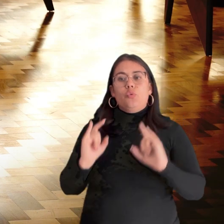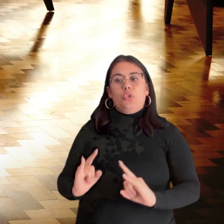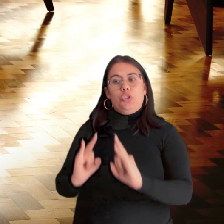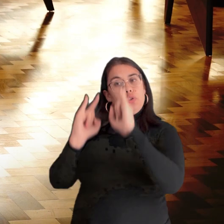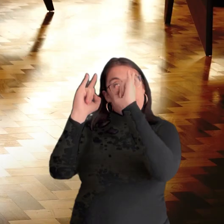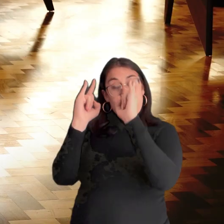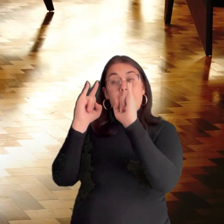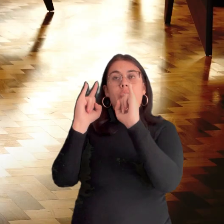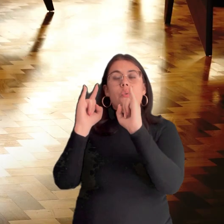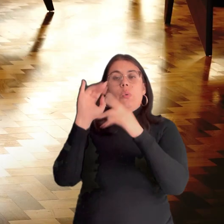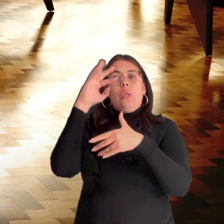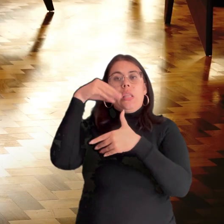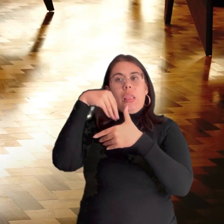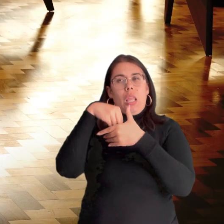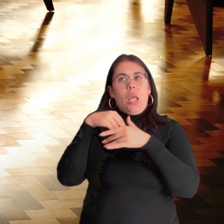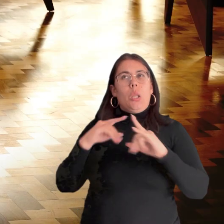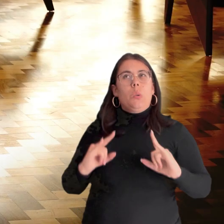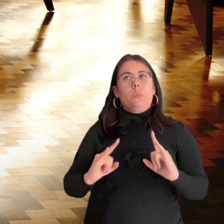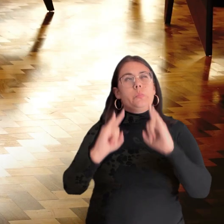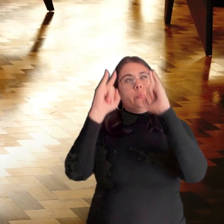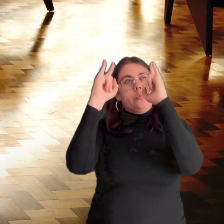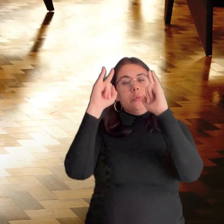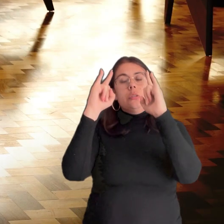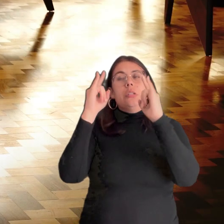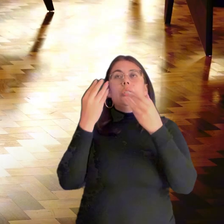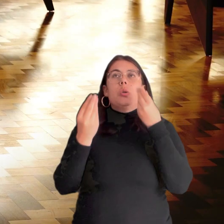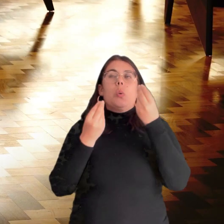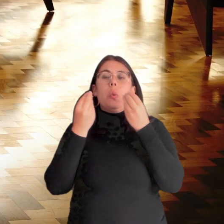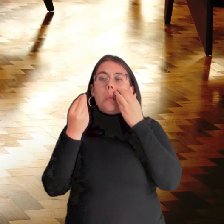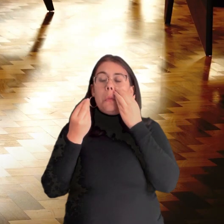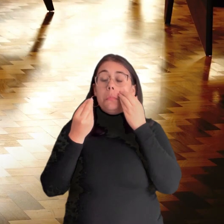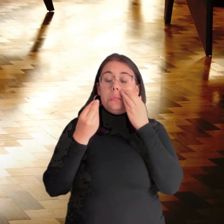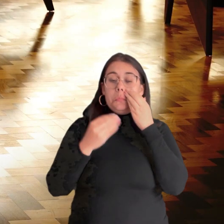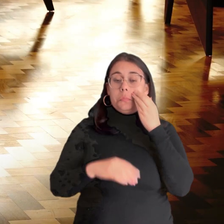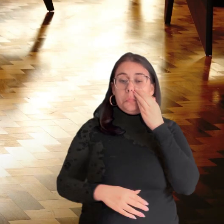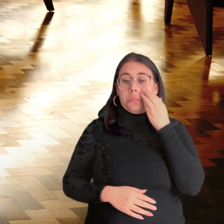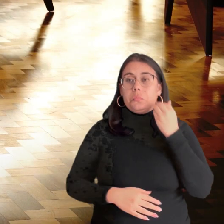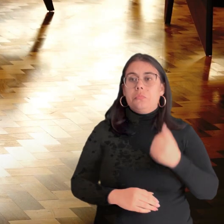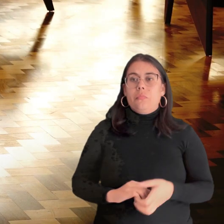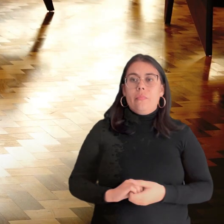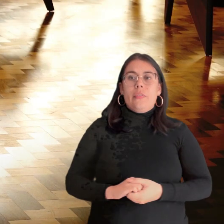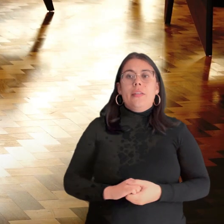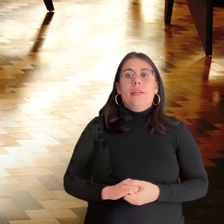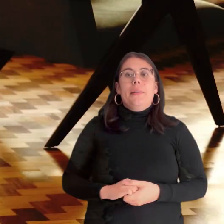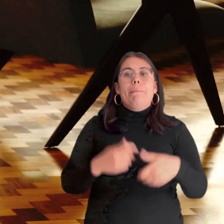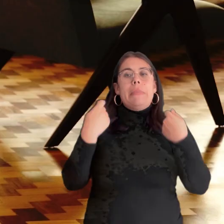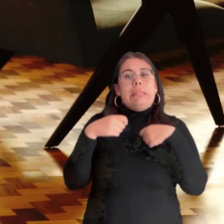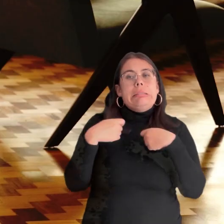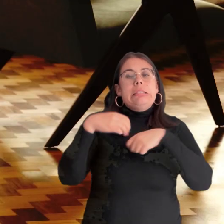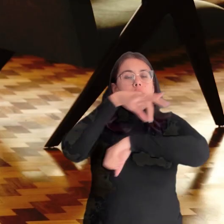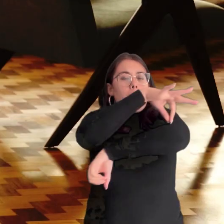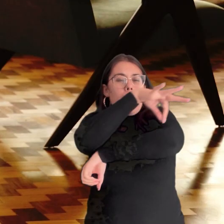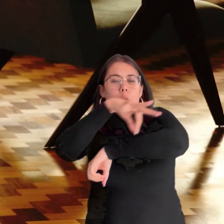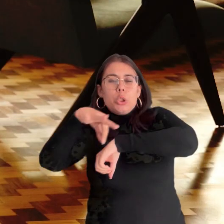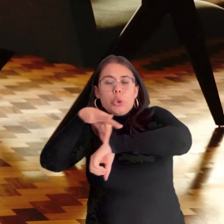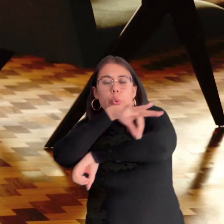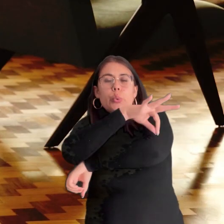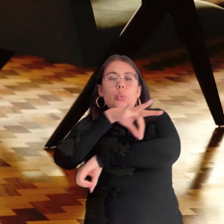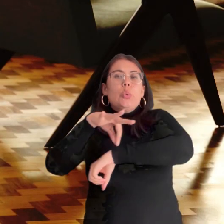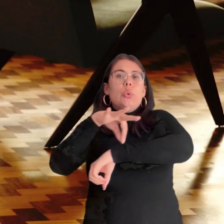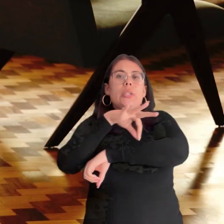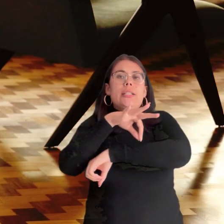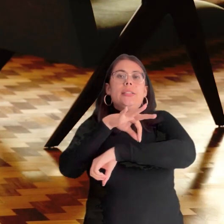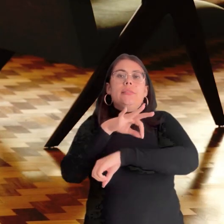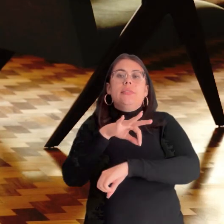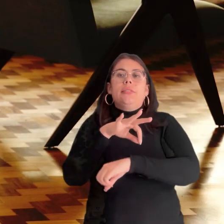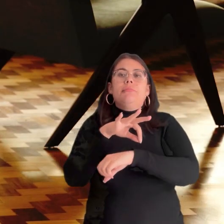como esse, mais que tudo, era de ser uma arquitetura muito silenciosa. Ela devia